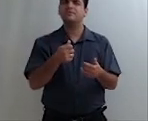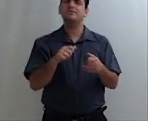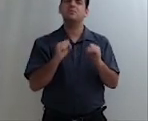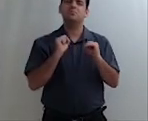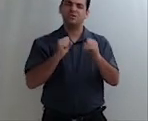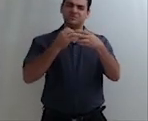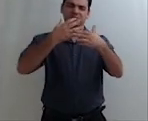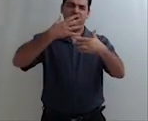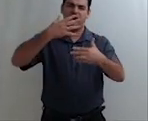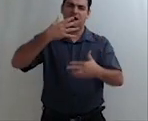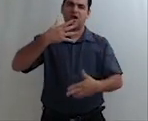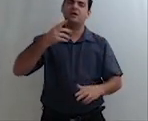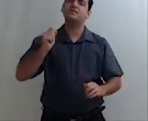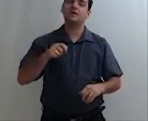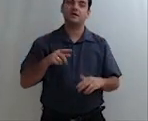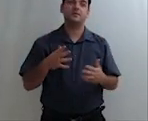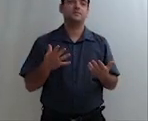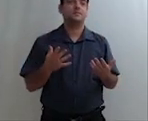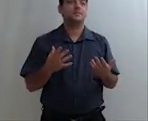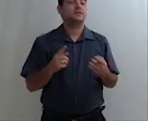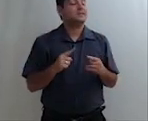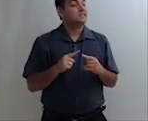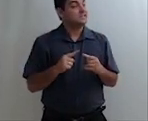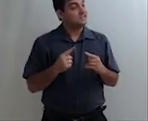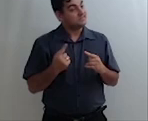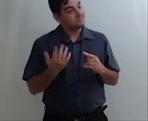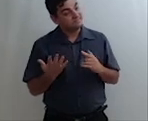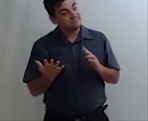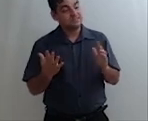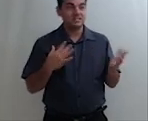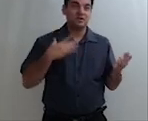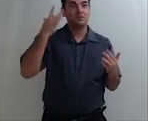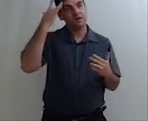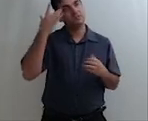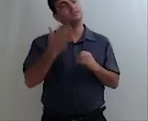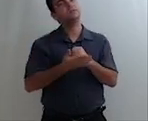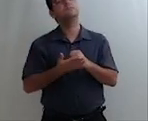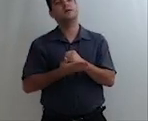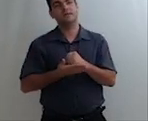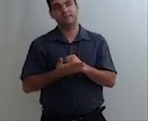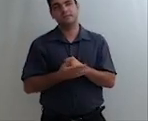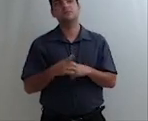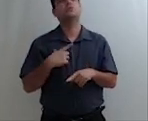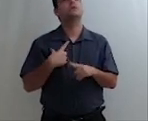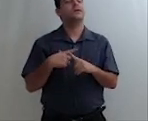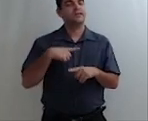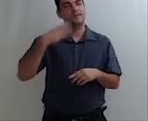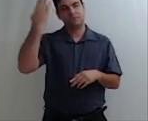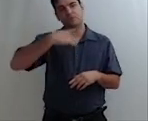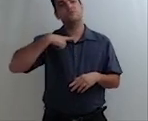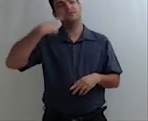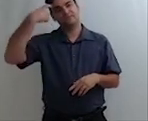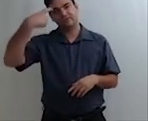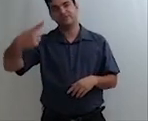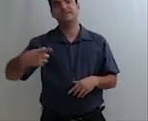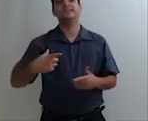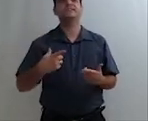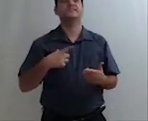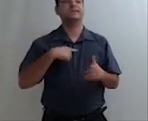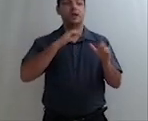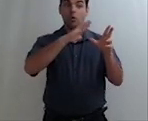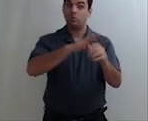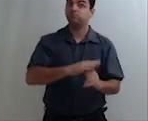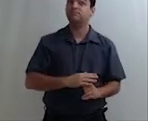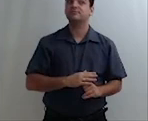aprofundar muito mais mas creio que é suficiente Porque existe uma gravidade concreta é um crime de roubo